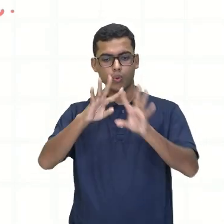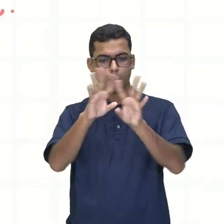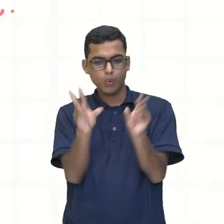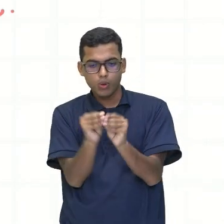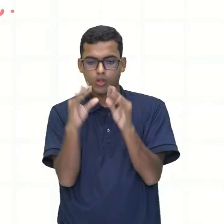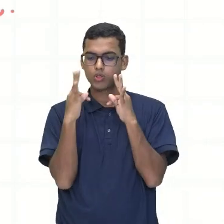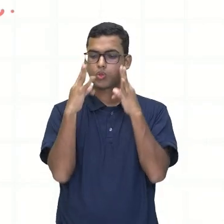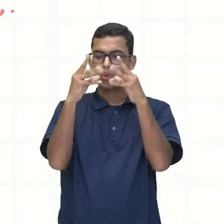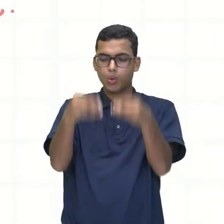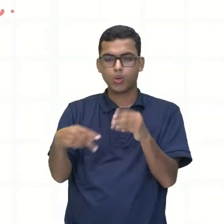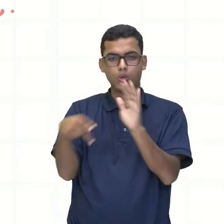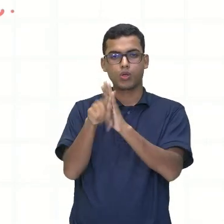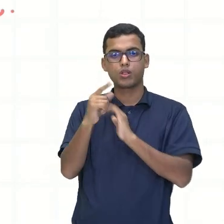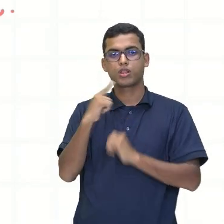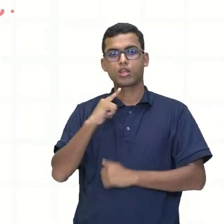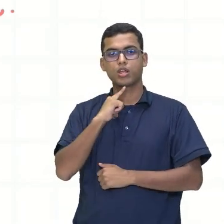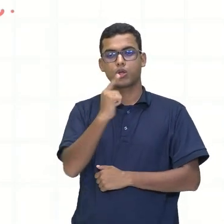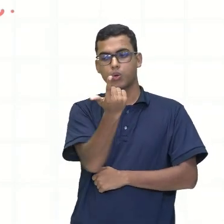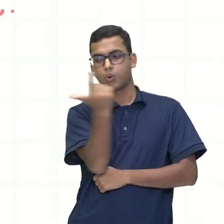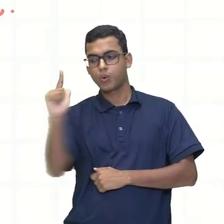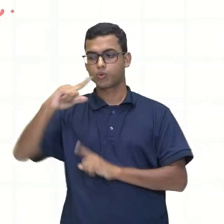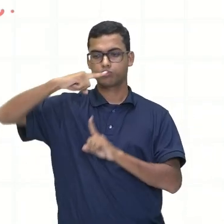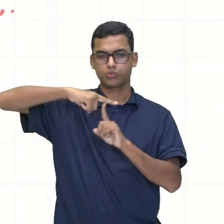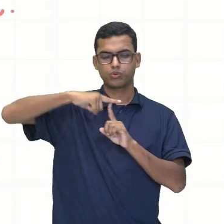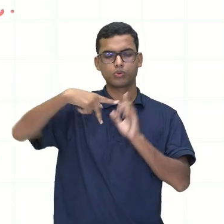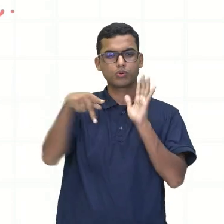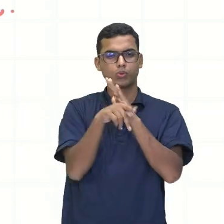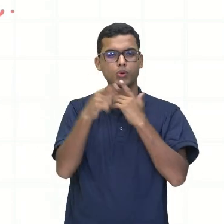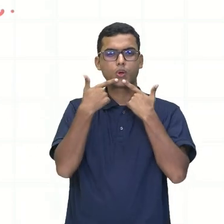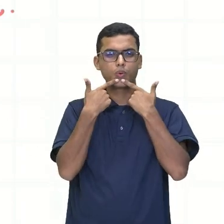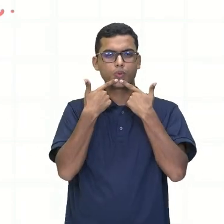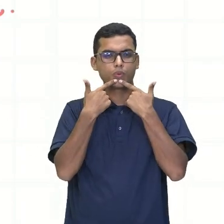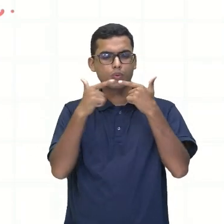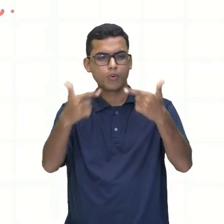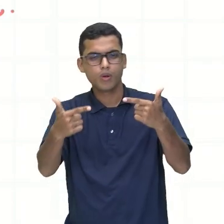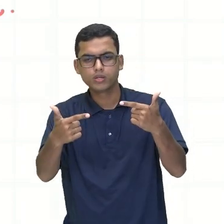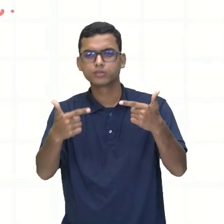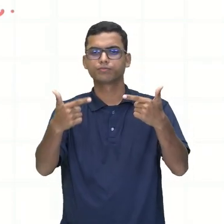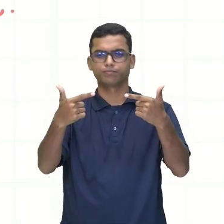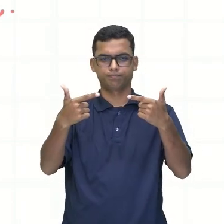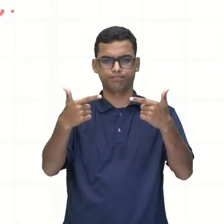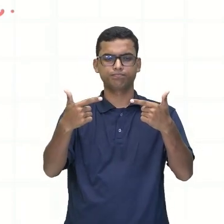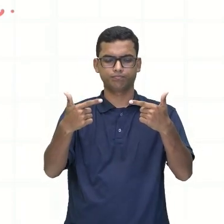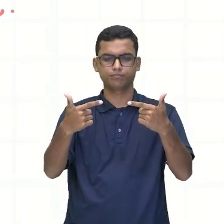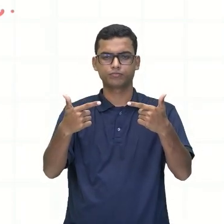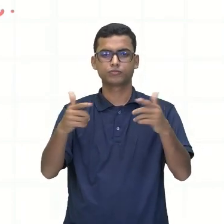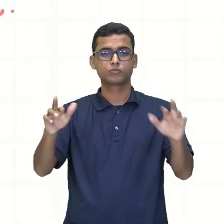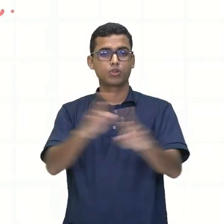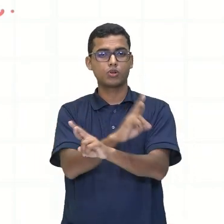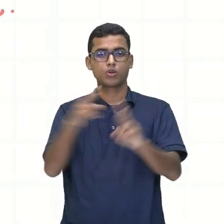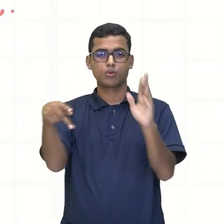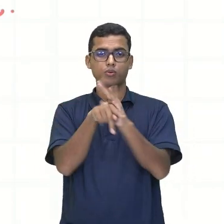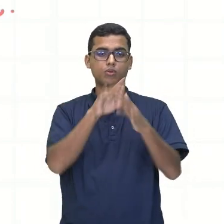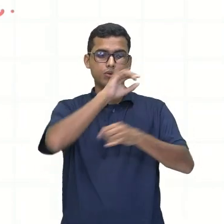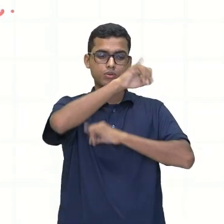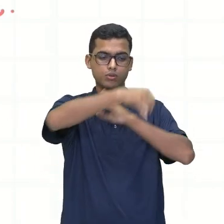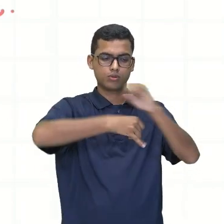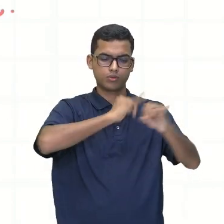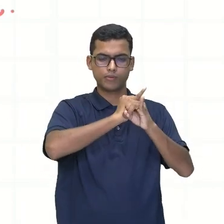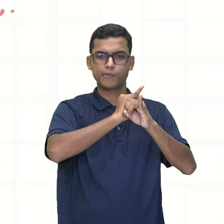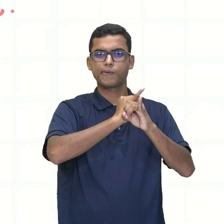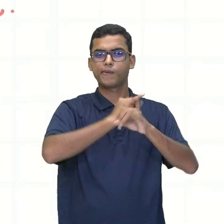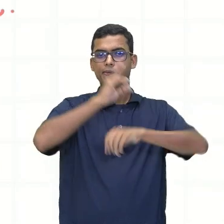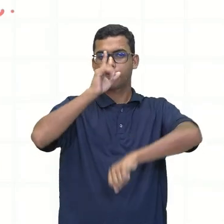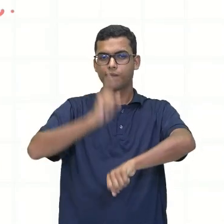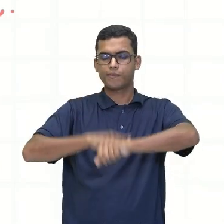tem outro tipo de linguagem, né? Aí, relacionada à internetês. Então, a ideia é que na fala, da comunicação,